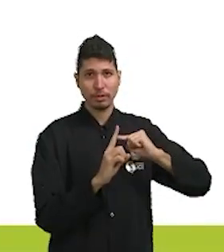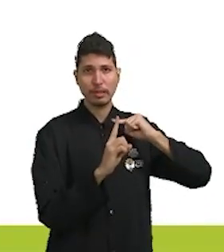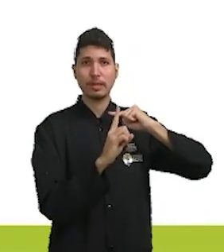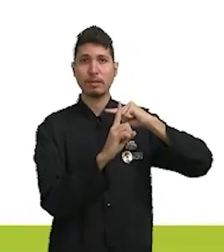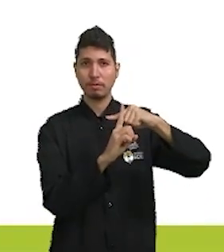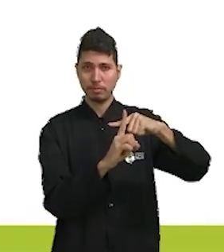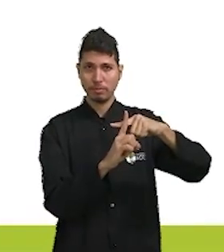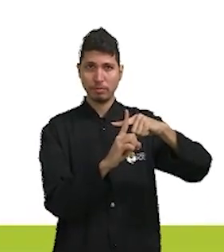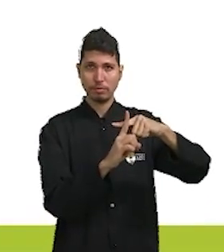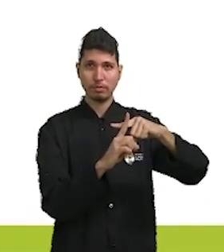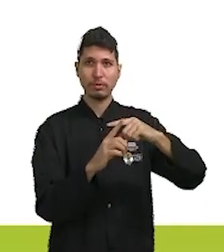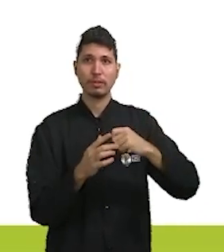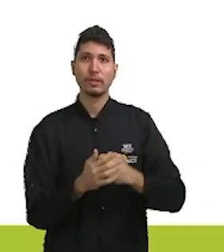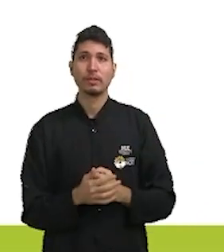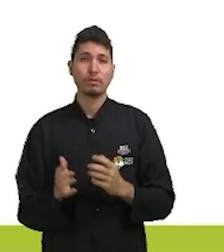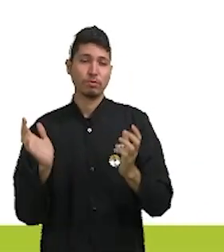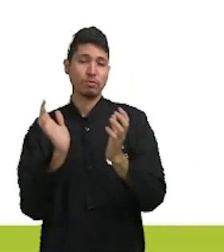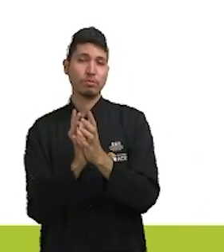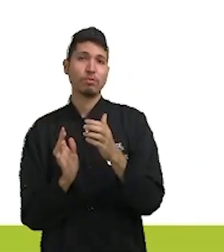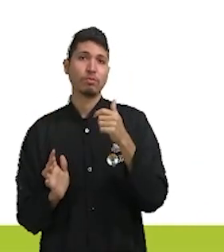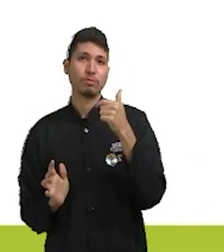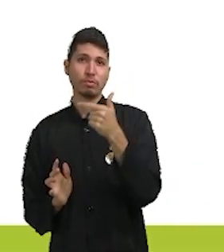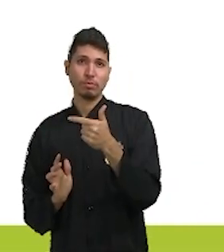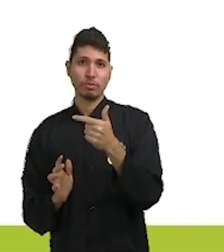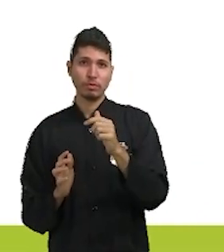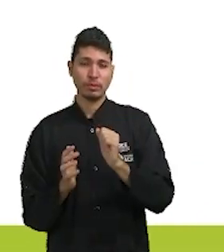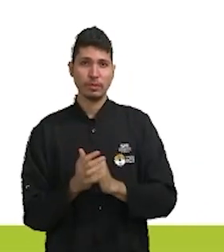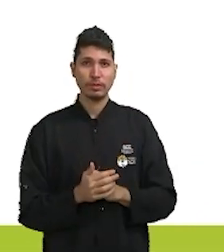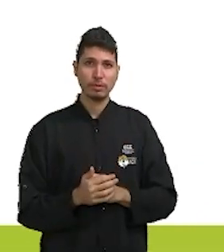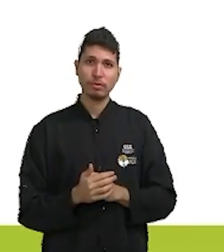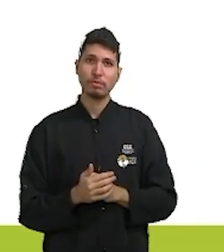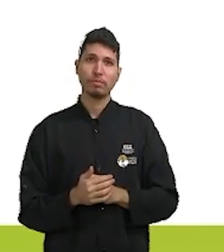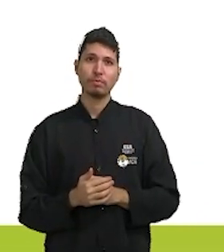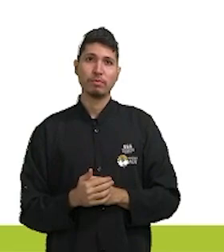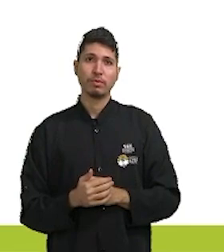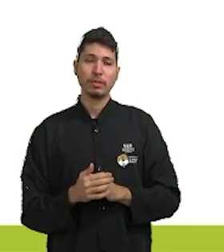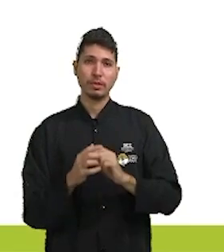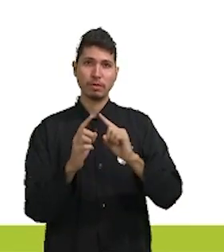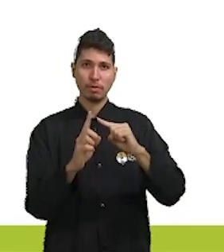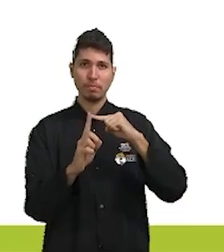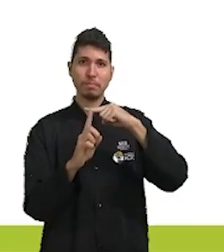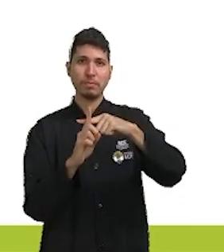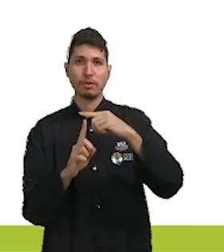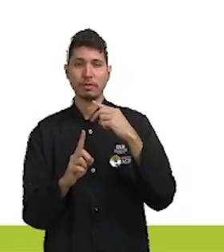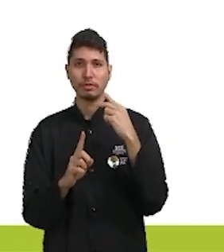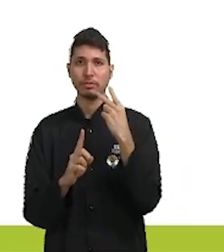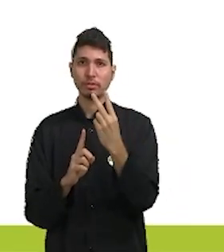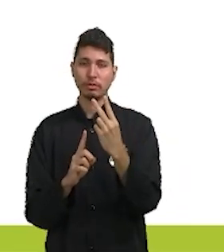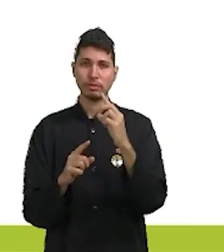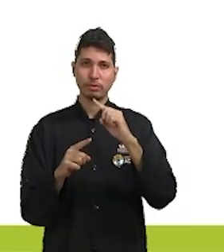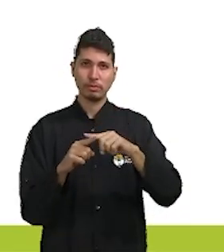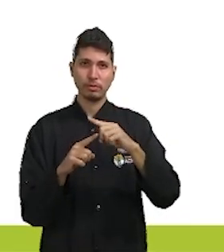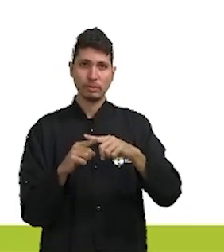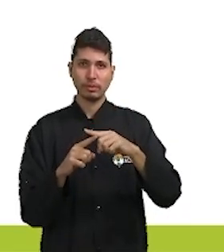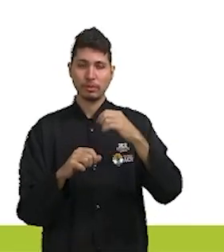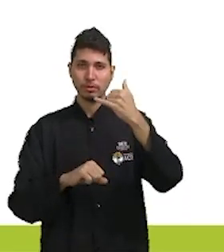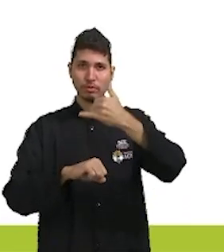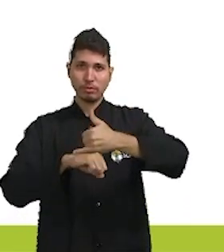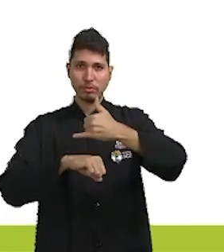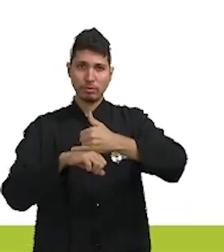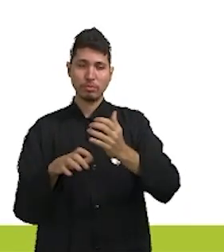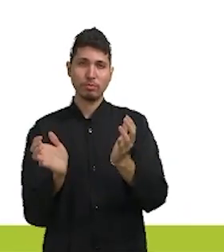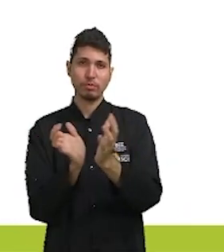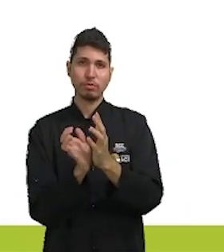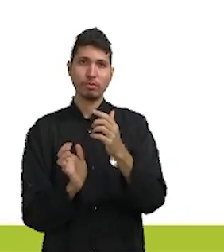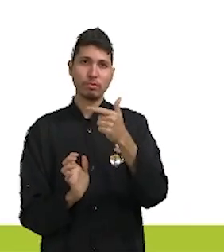elementos do grupo 2, eles vão carregar ali uma carga mais 2, Porque os elementos, os metais que estão lá no grupo de número